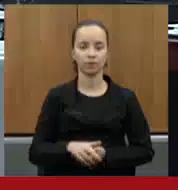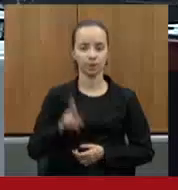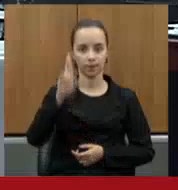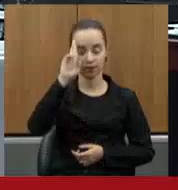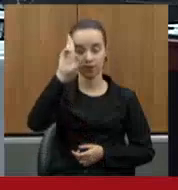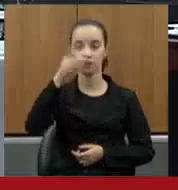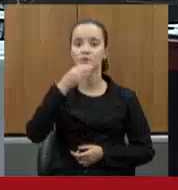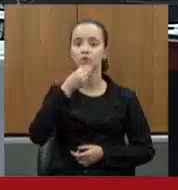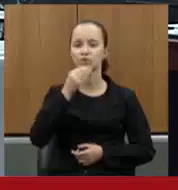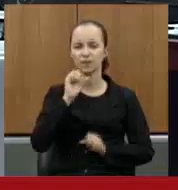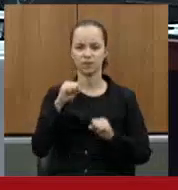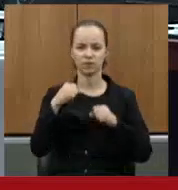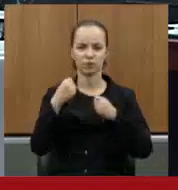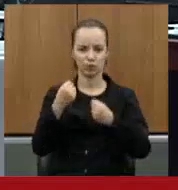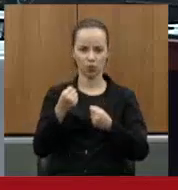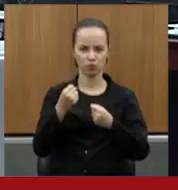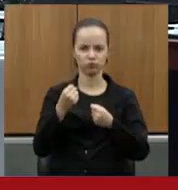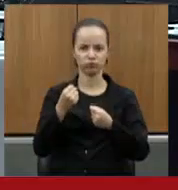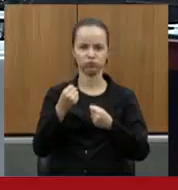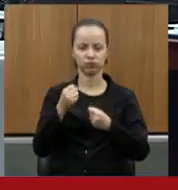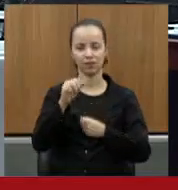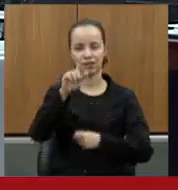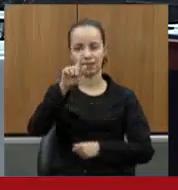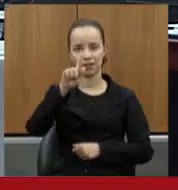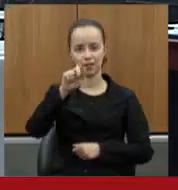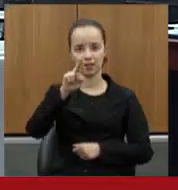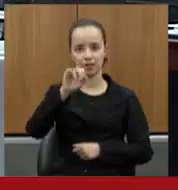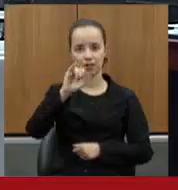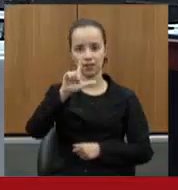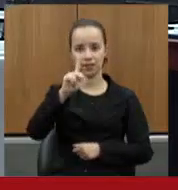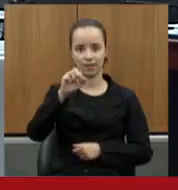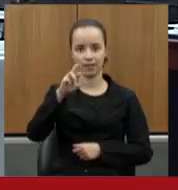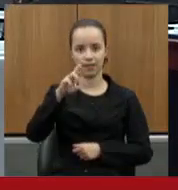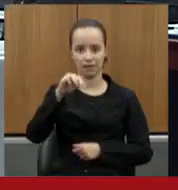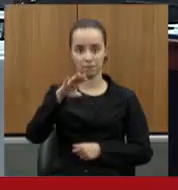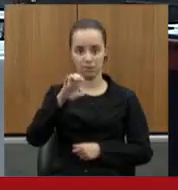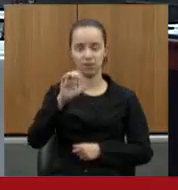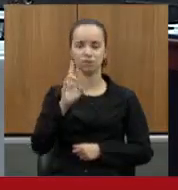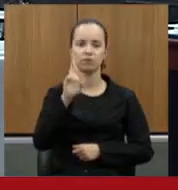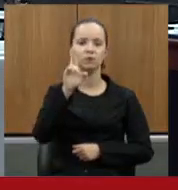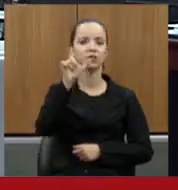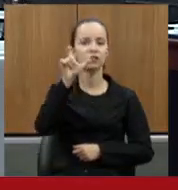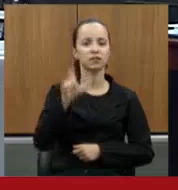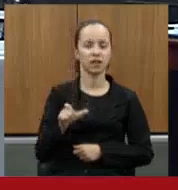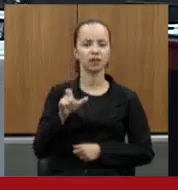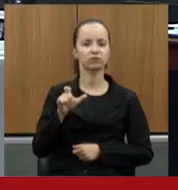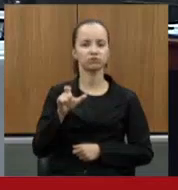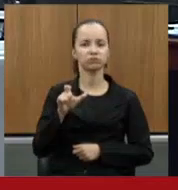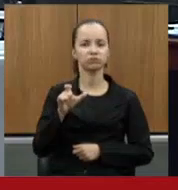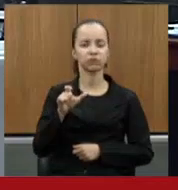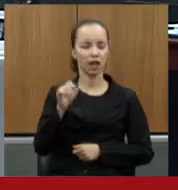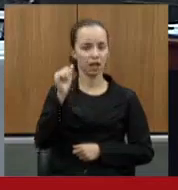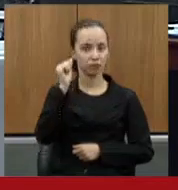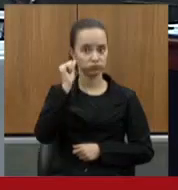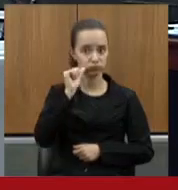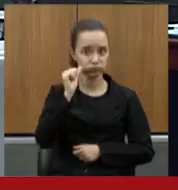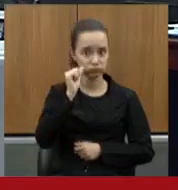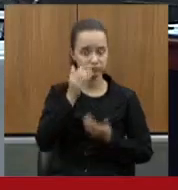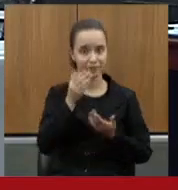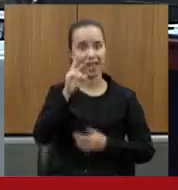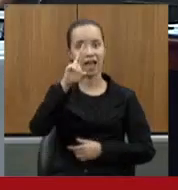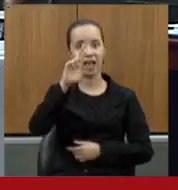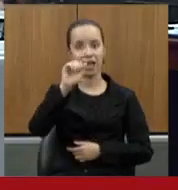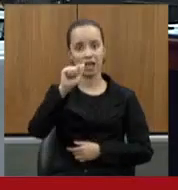Excelentíssimo senhor defensor público auxiliar Guilherme Deckers, representando a defensora pública geral do Estado de Minas Gerais,